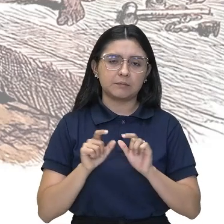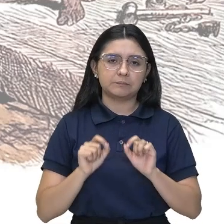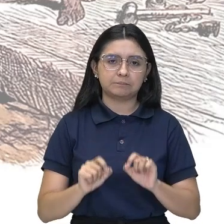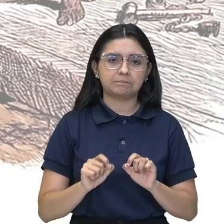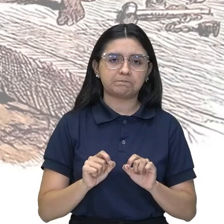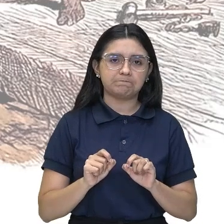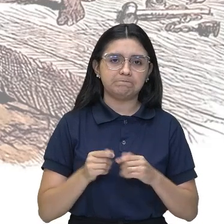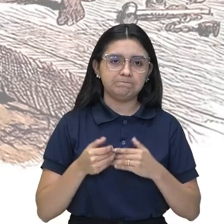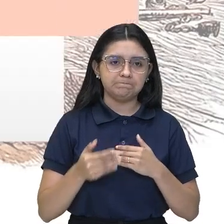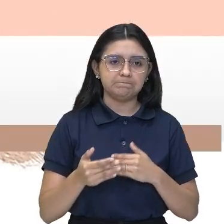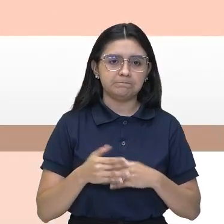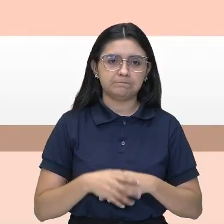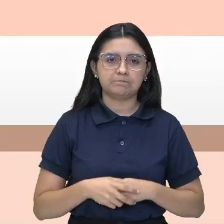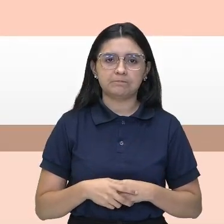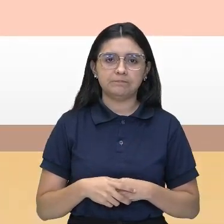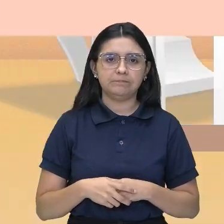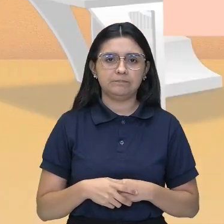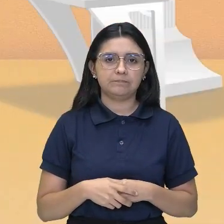então?